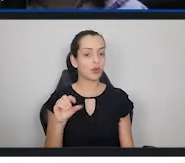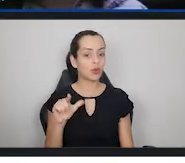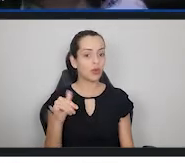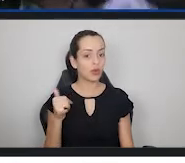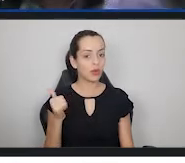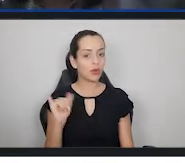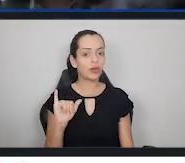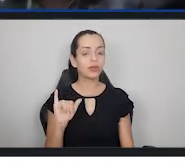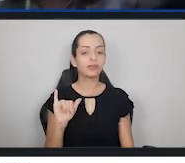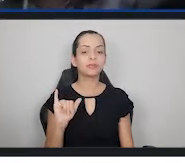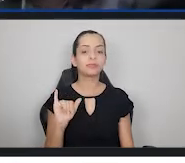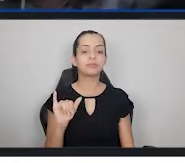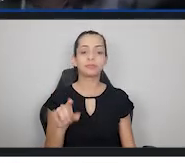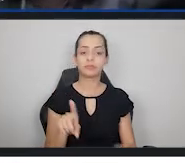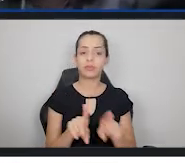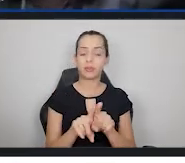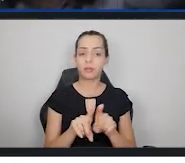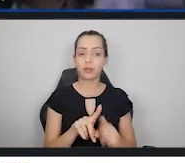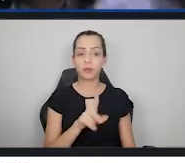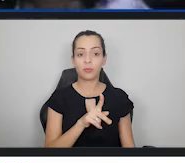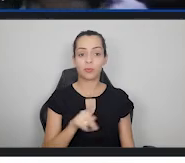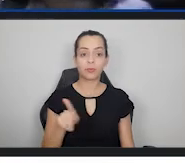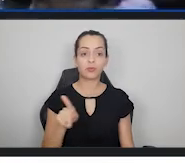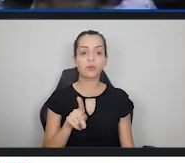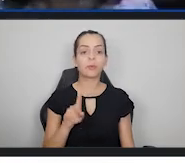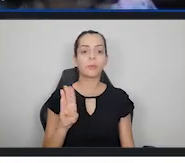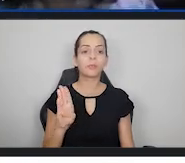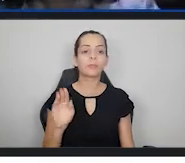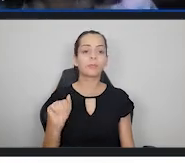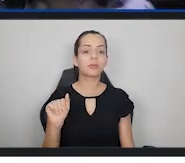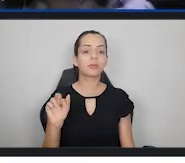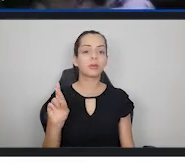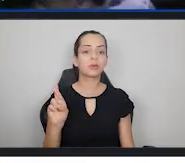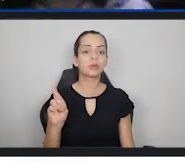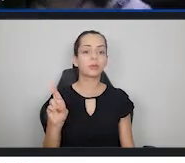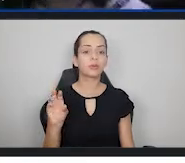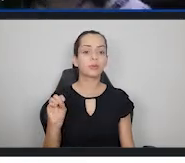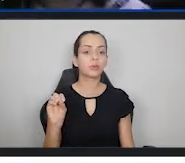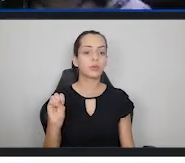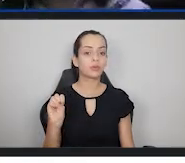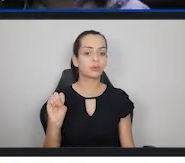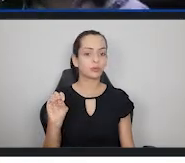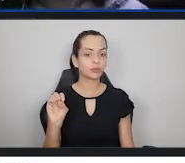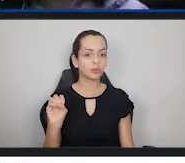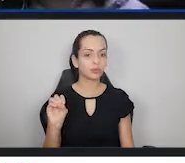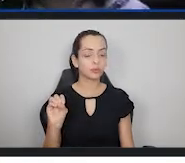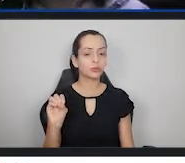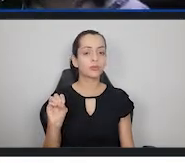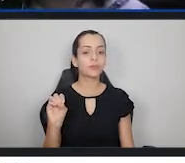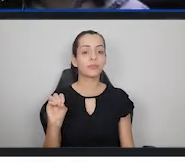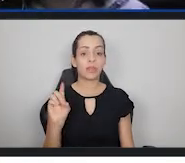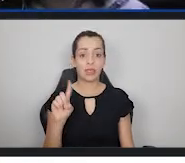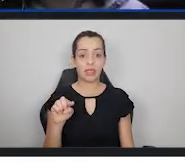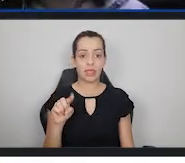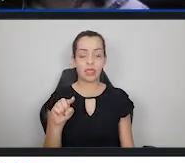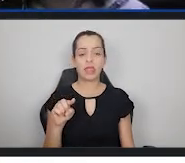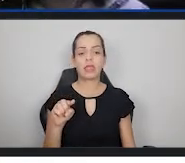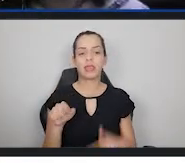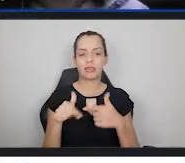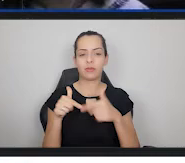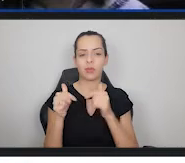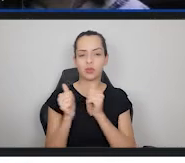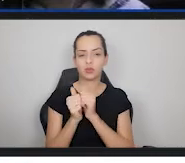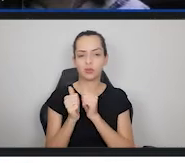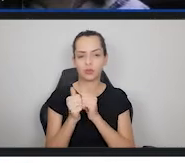e do Barroso. O Barroso, ele foi meu colega, inclusive, de faculdade, de